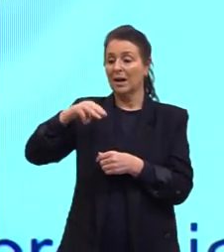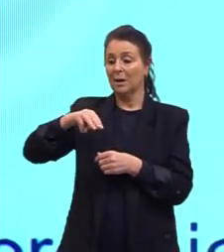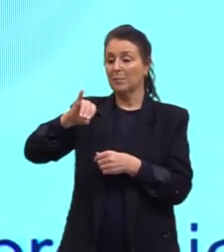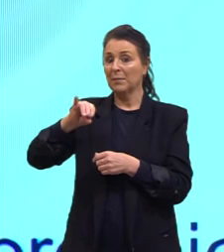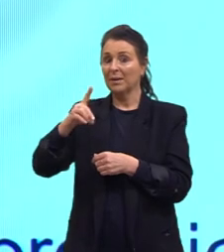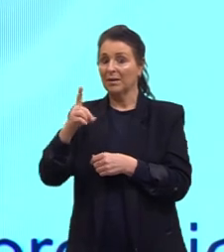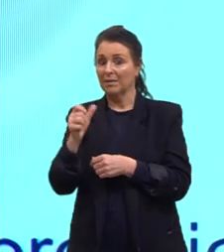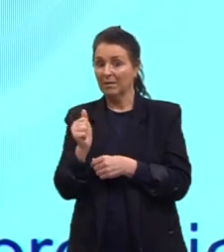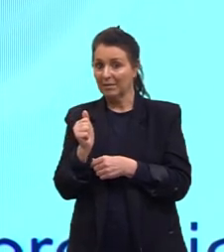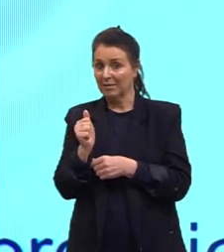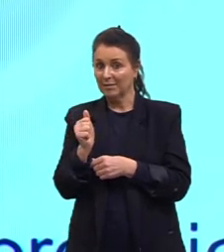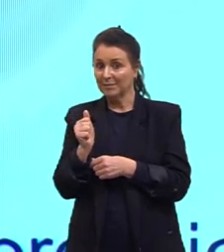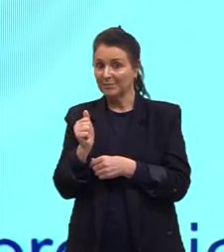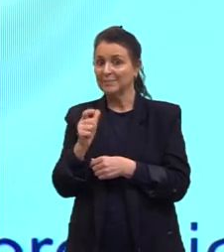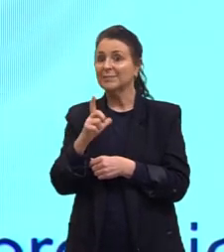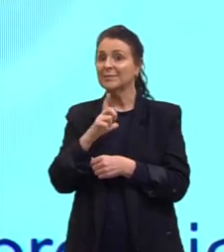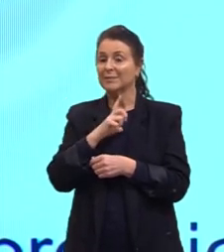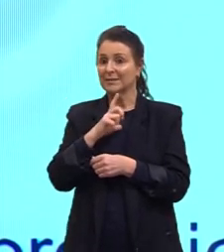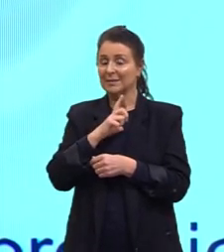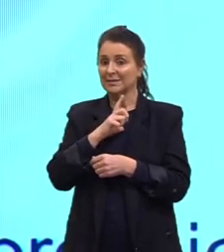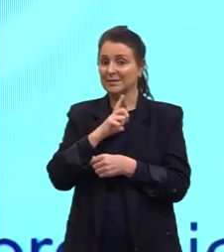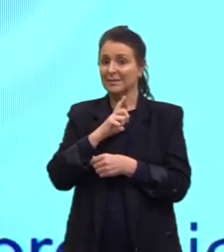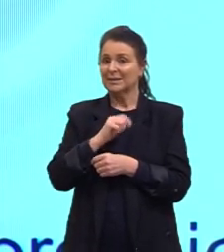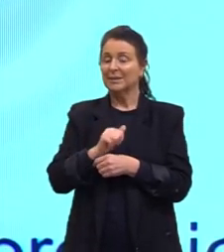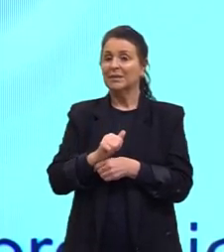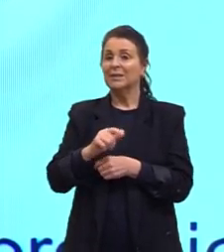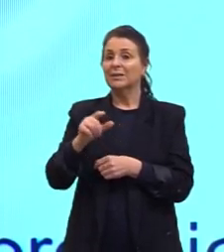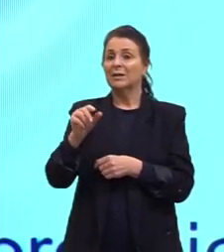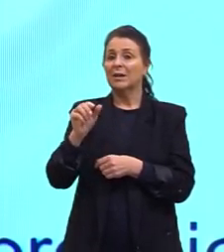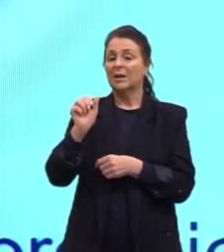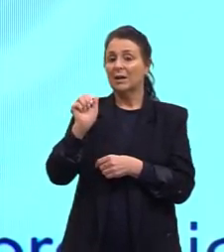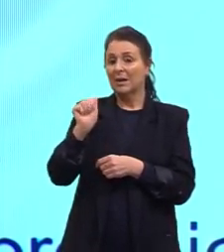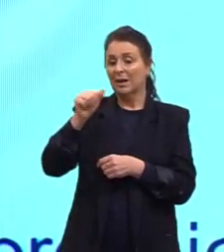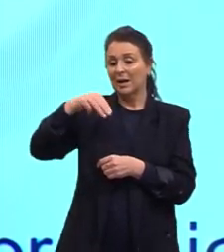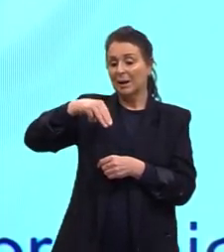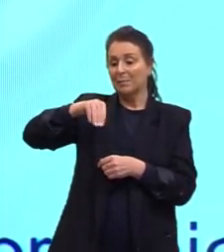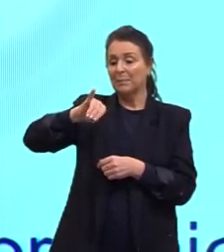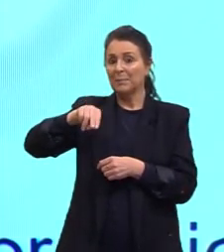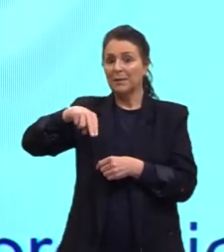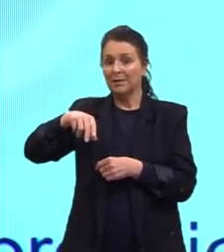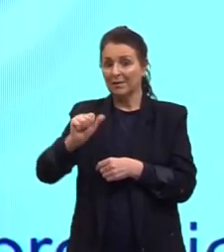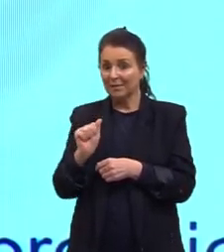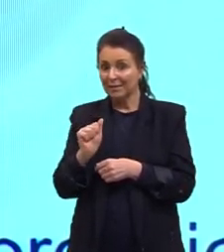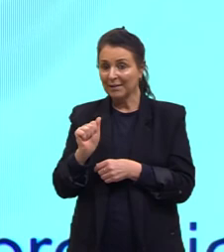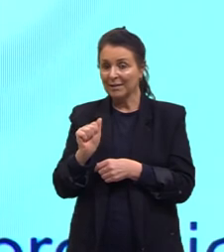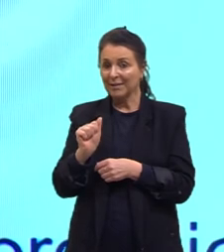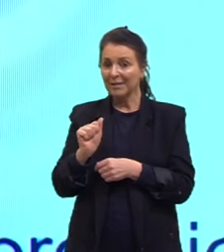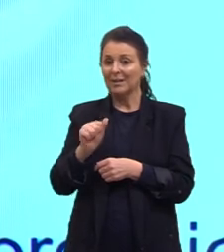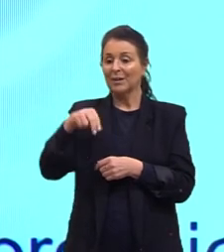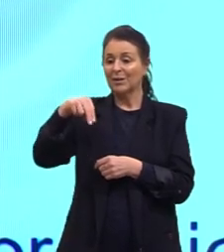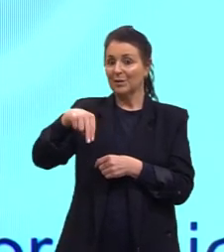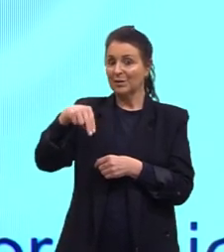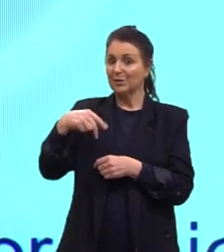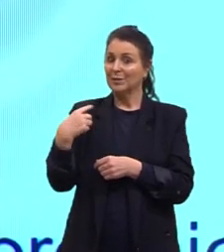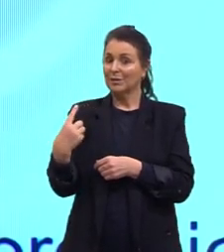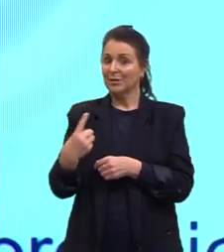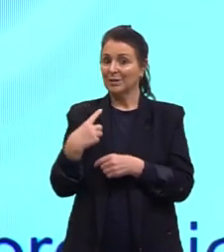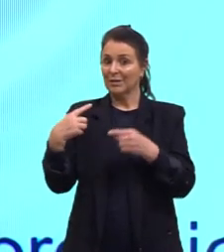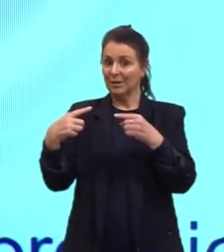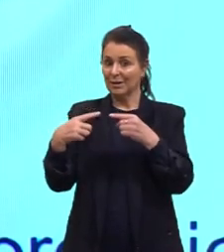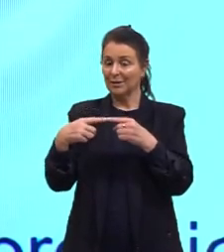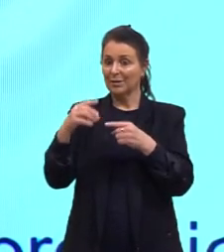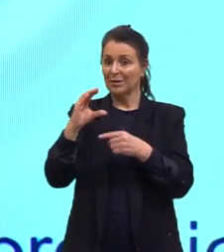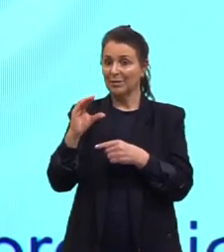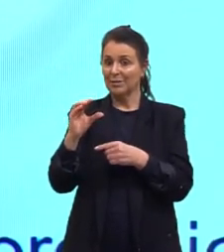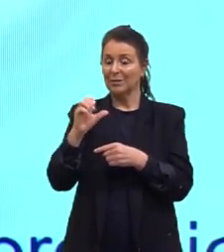porque eu tenho um n ligado uma carbonila eu tenho uma mina porque eu tenho somente o nitrogênio ligado ao carbono e eu